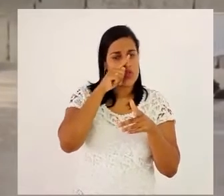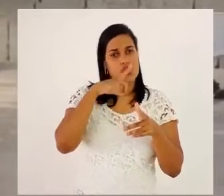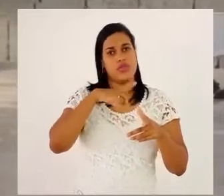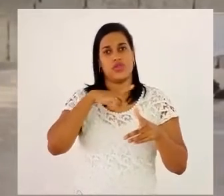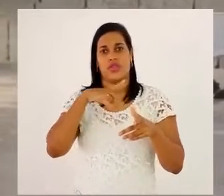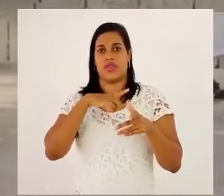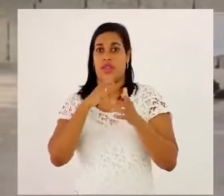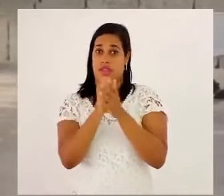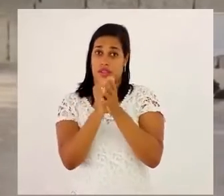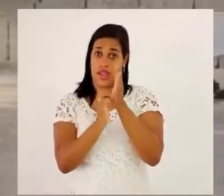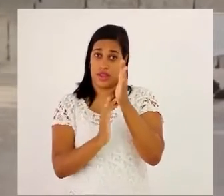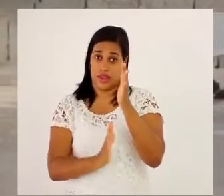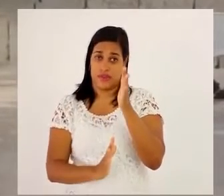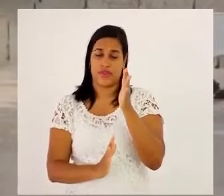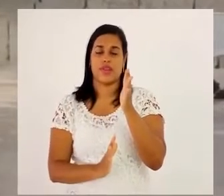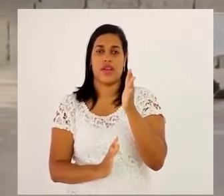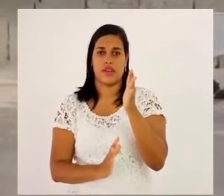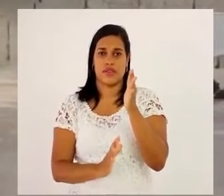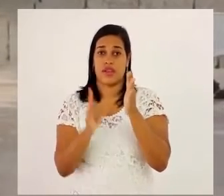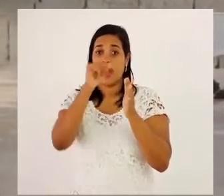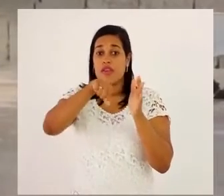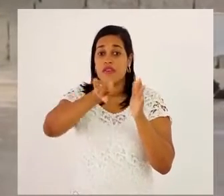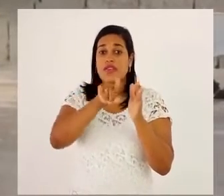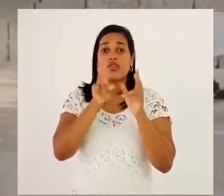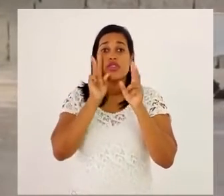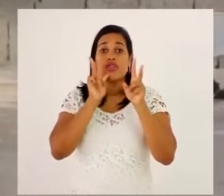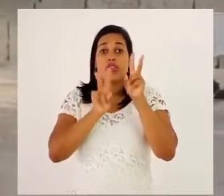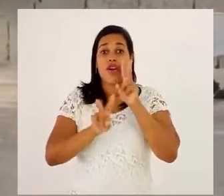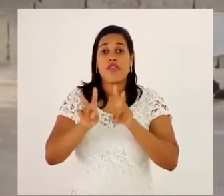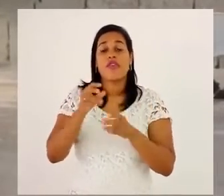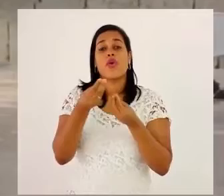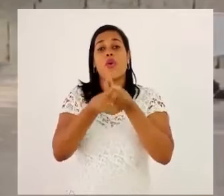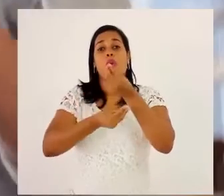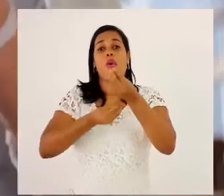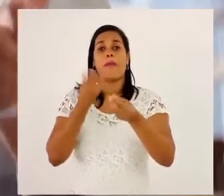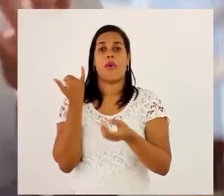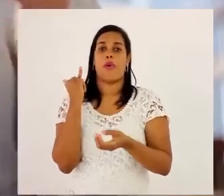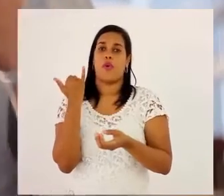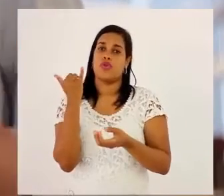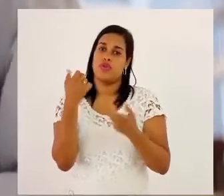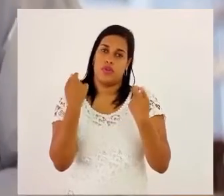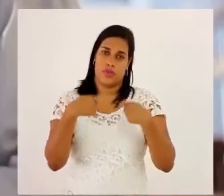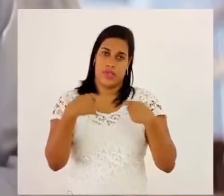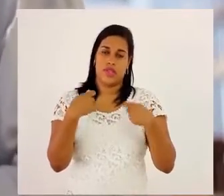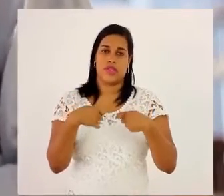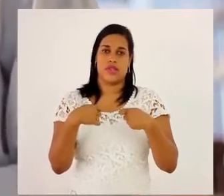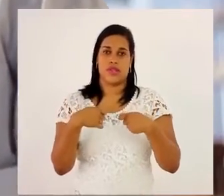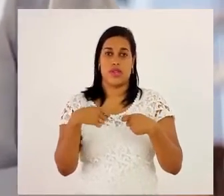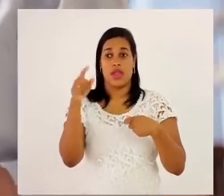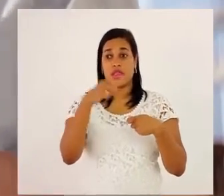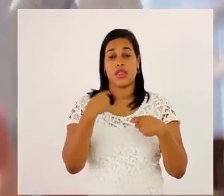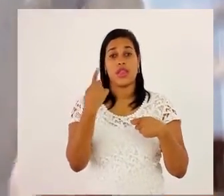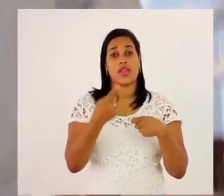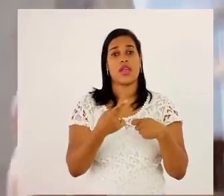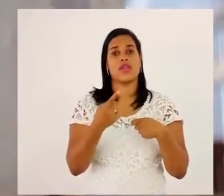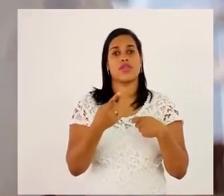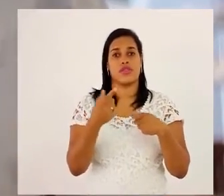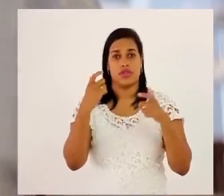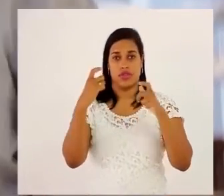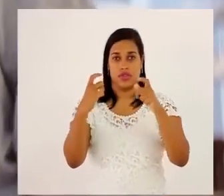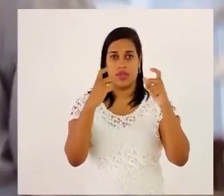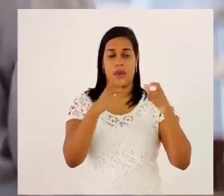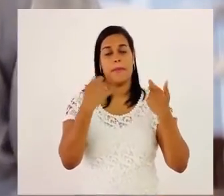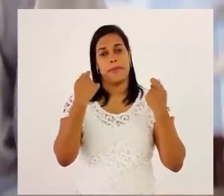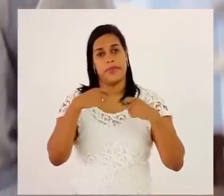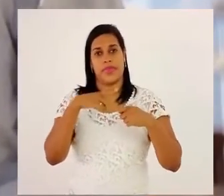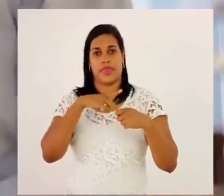da atividade e aí você já determina quais são as medidas de controle necessárias. Por exemplo, aqui na nossa carpintaria, nós temos um